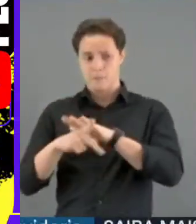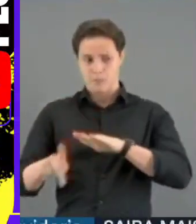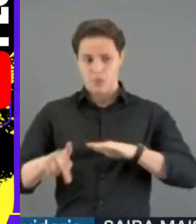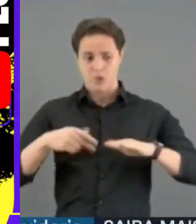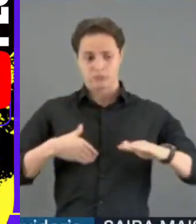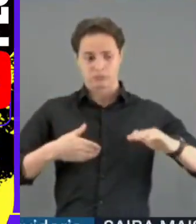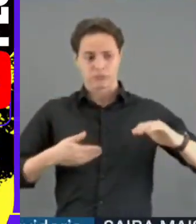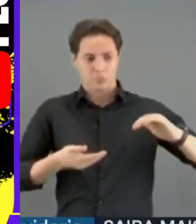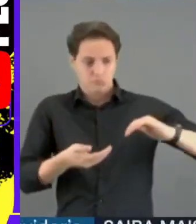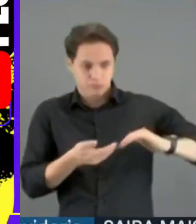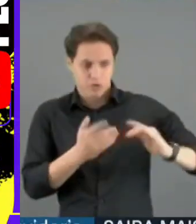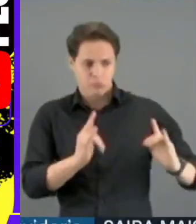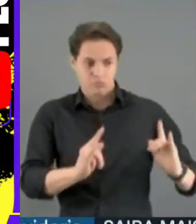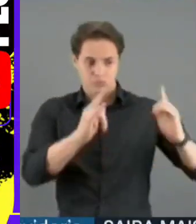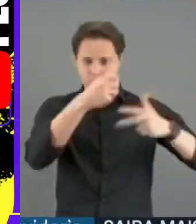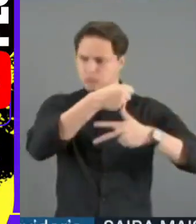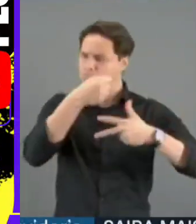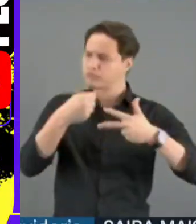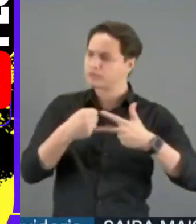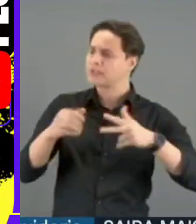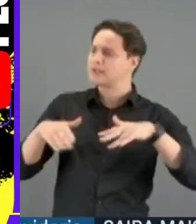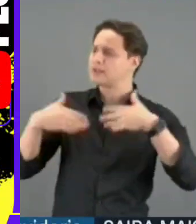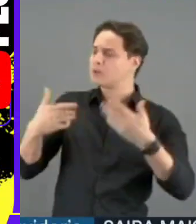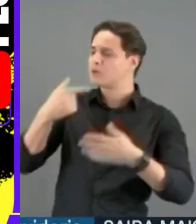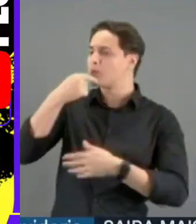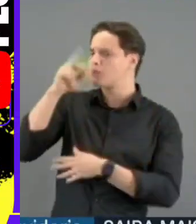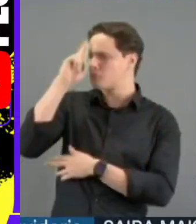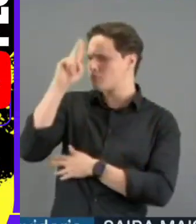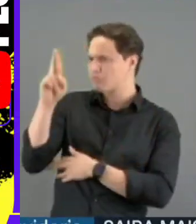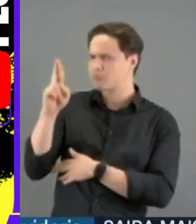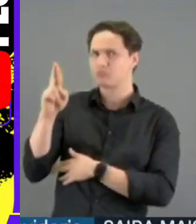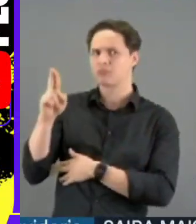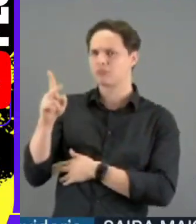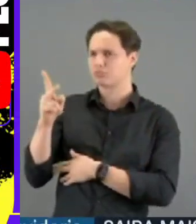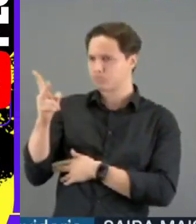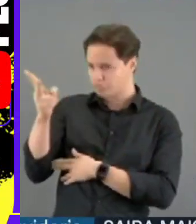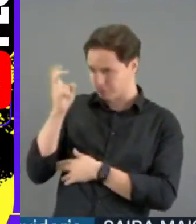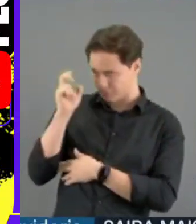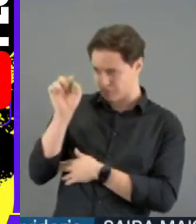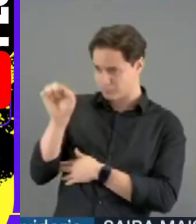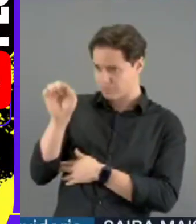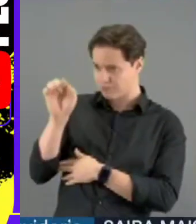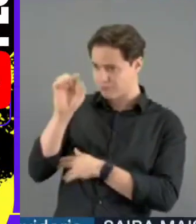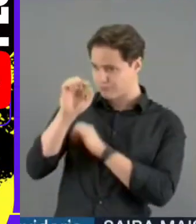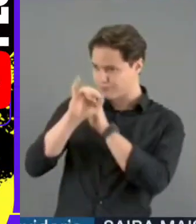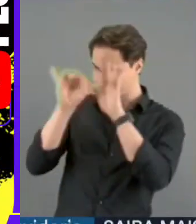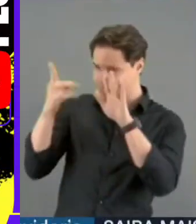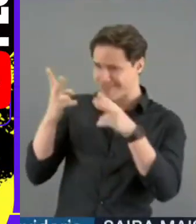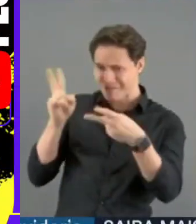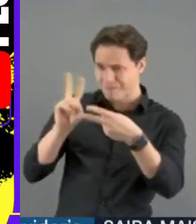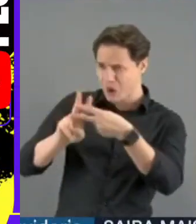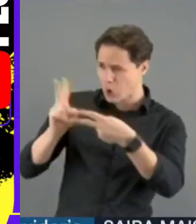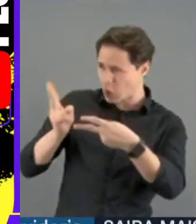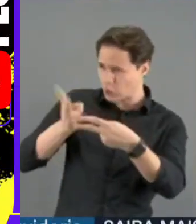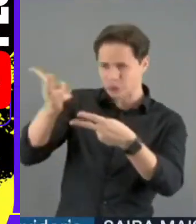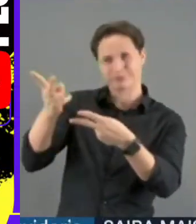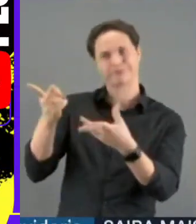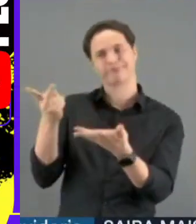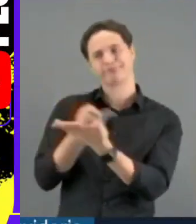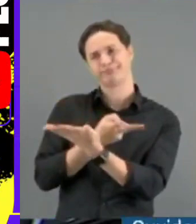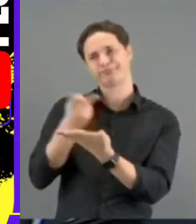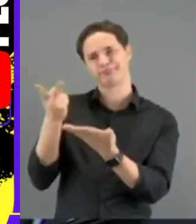poderes. Então, coronel, o senhor está claramente indevidamente preso,